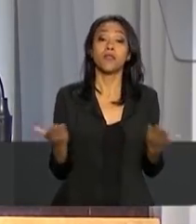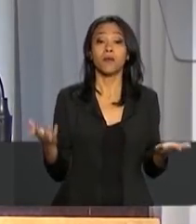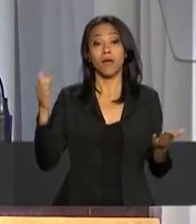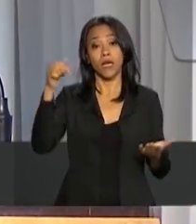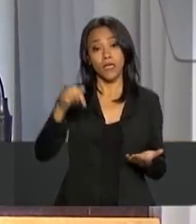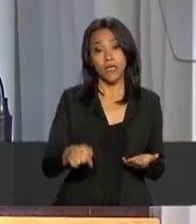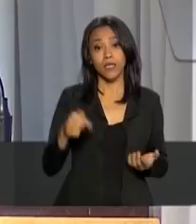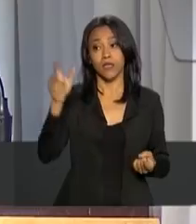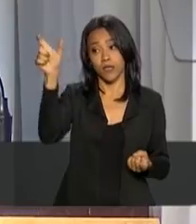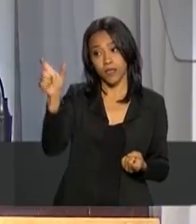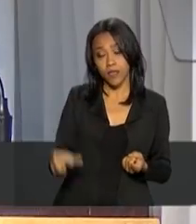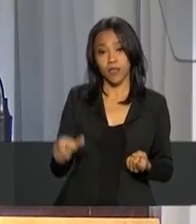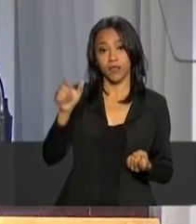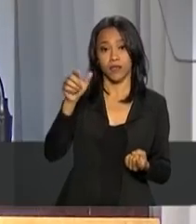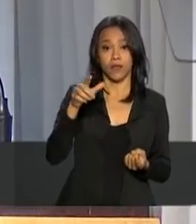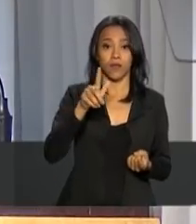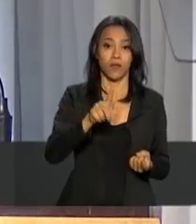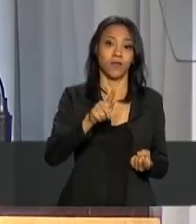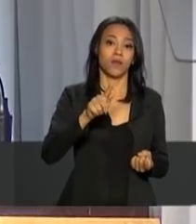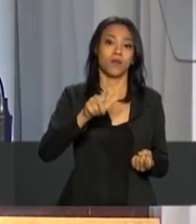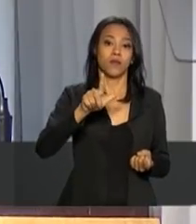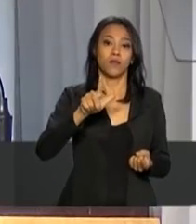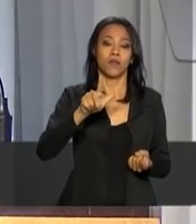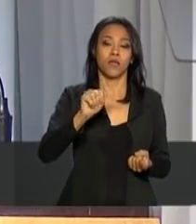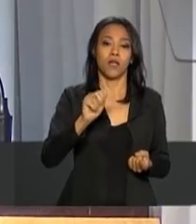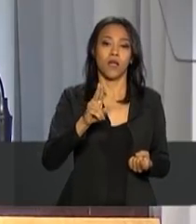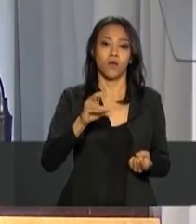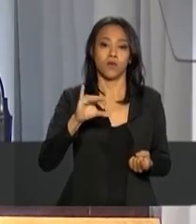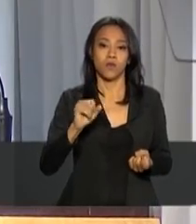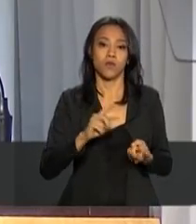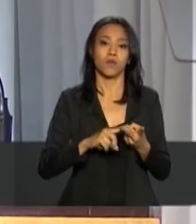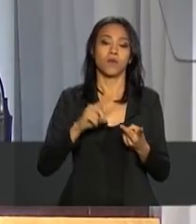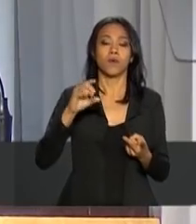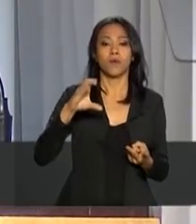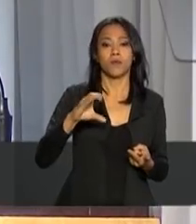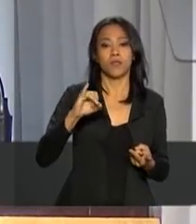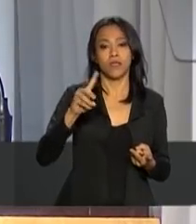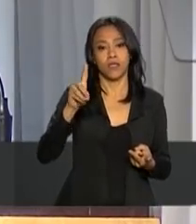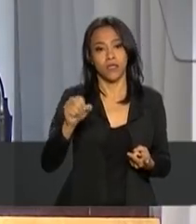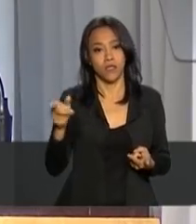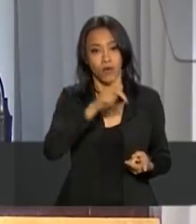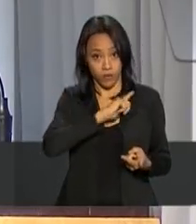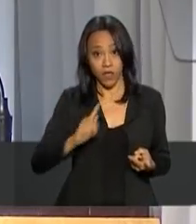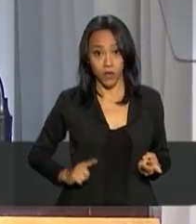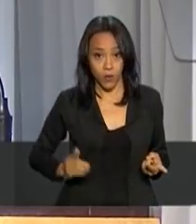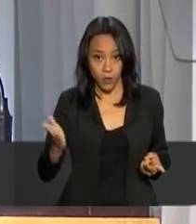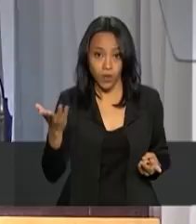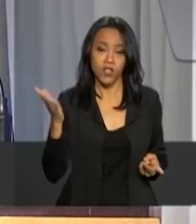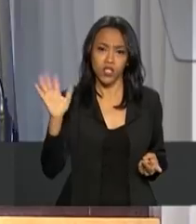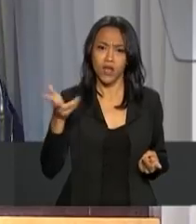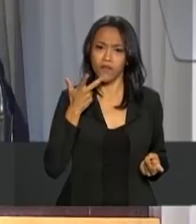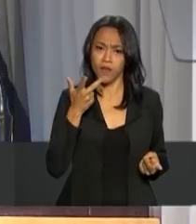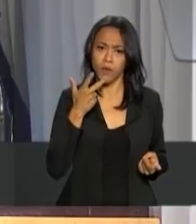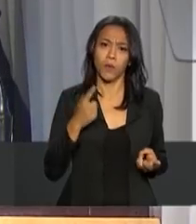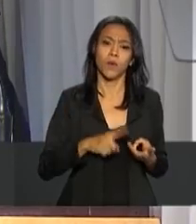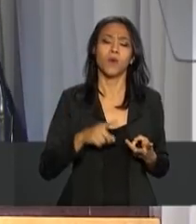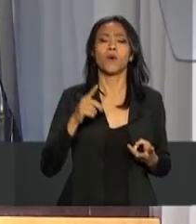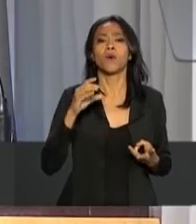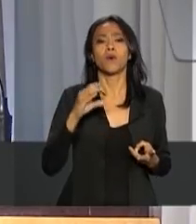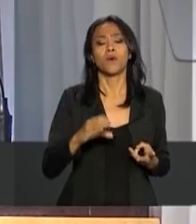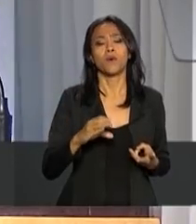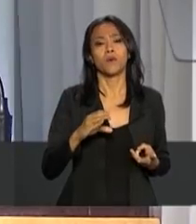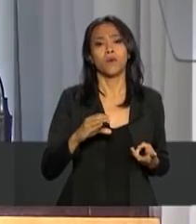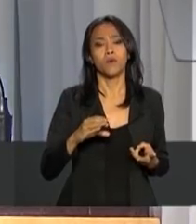o Glaucio, o Greca, a governadora Cida, já disseram aquilo que foi feito aqui, o Greca, por Curitiba,